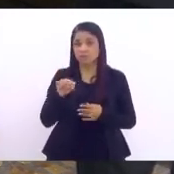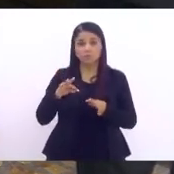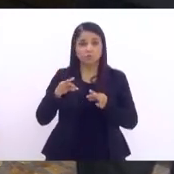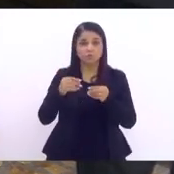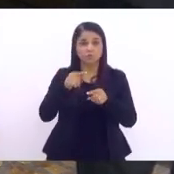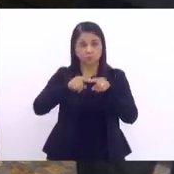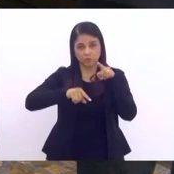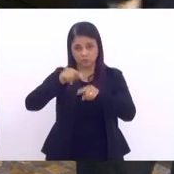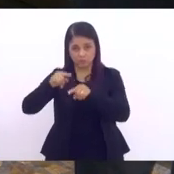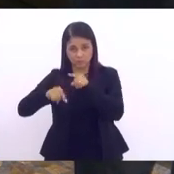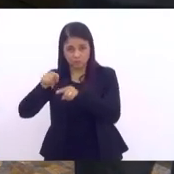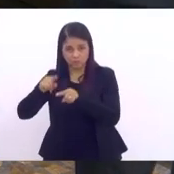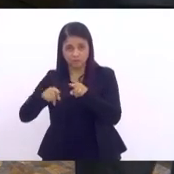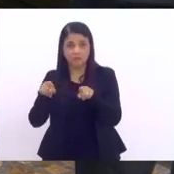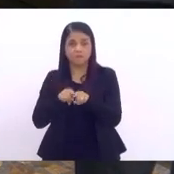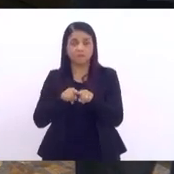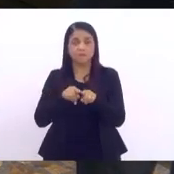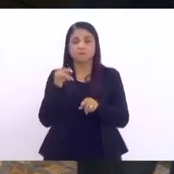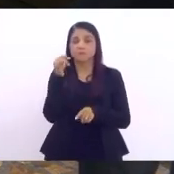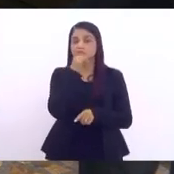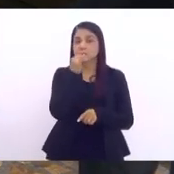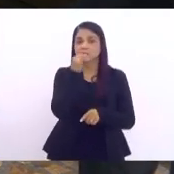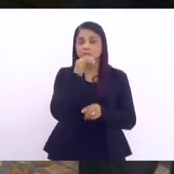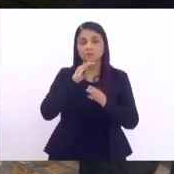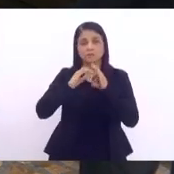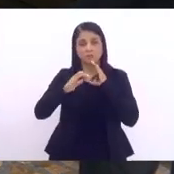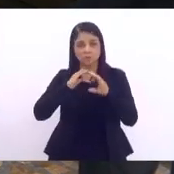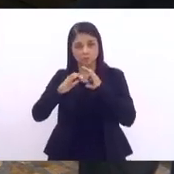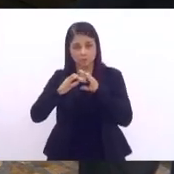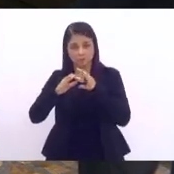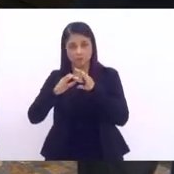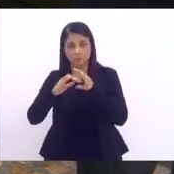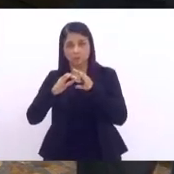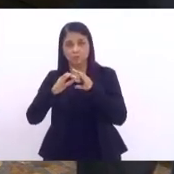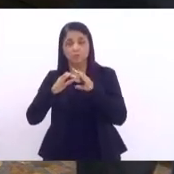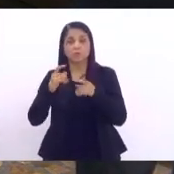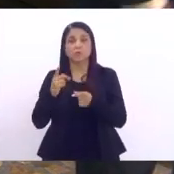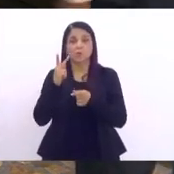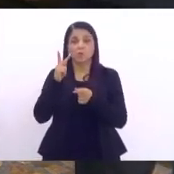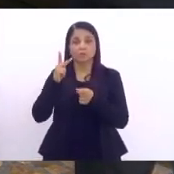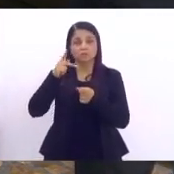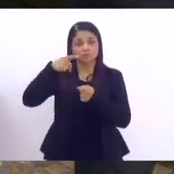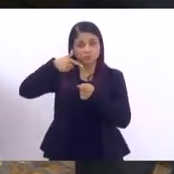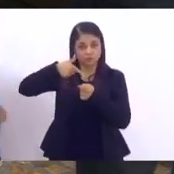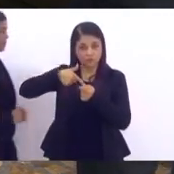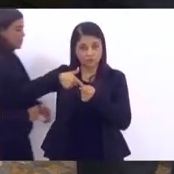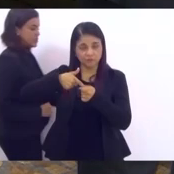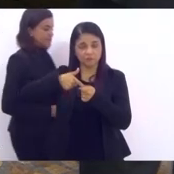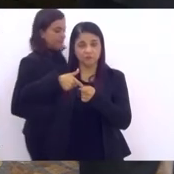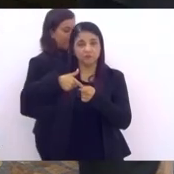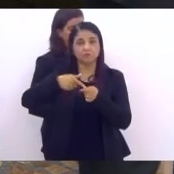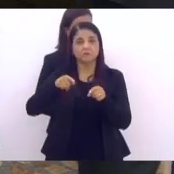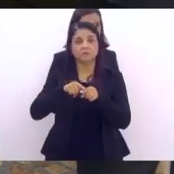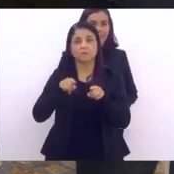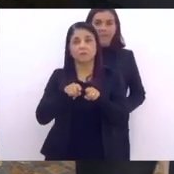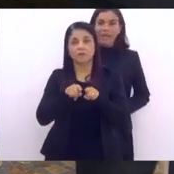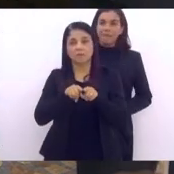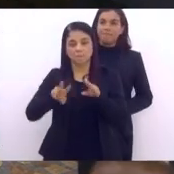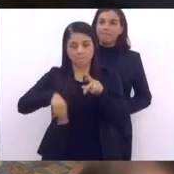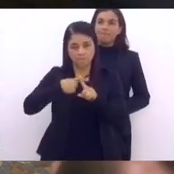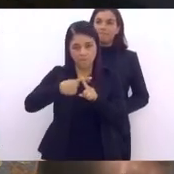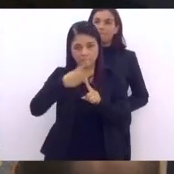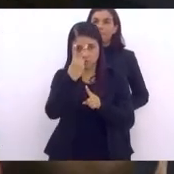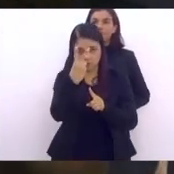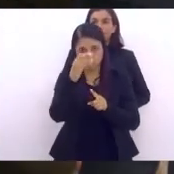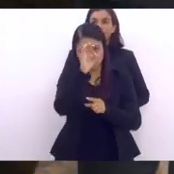energia, telecomunicações e combustíveis. Incide mais 2 ainda, 2 mais 2, 4.